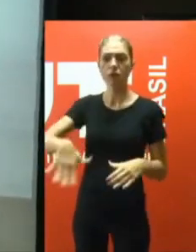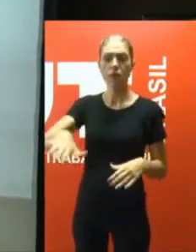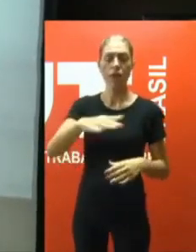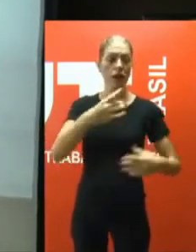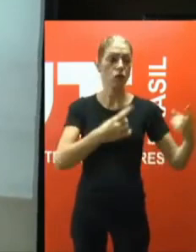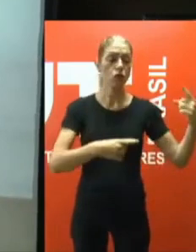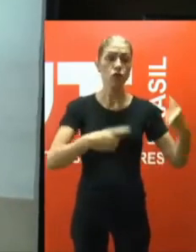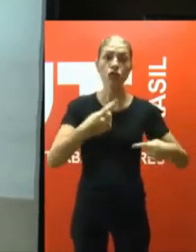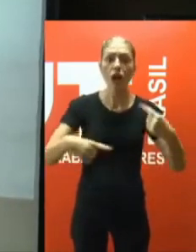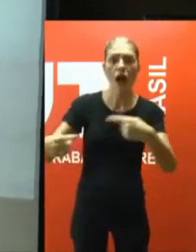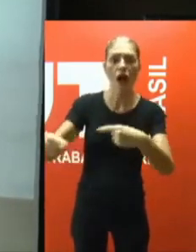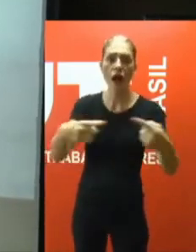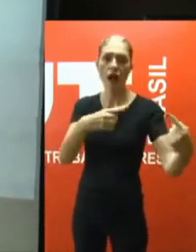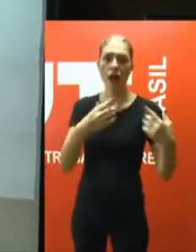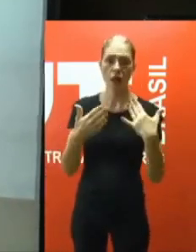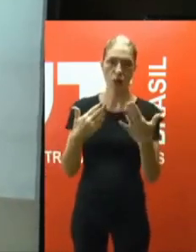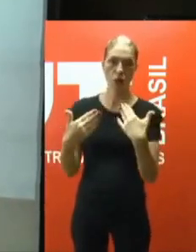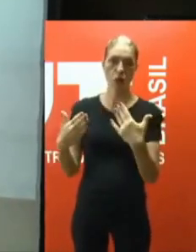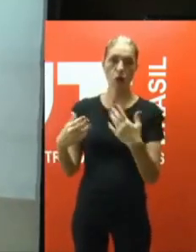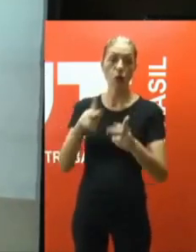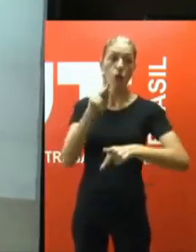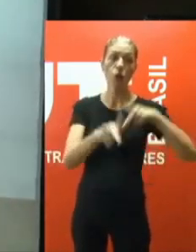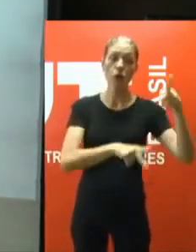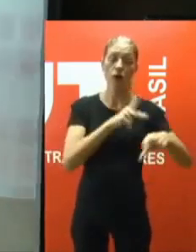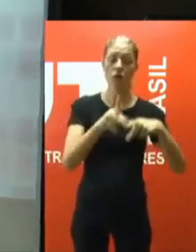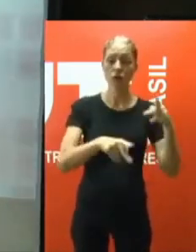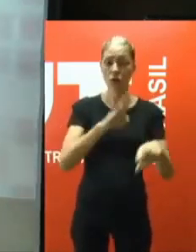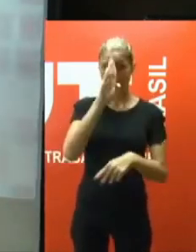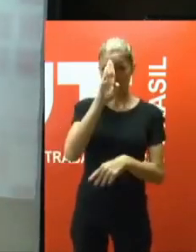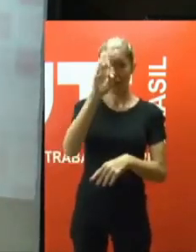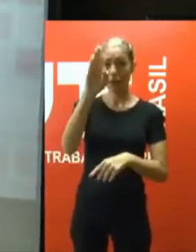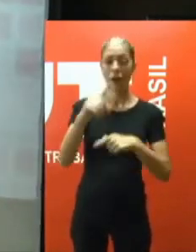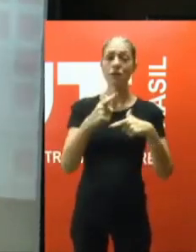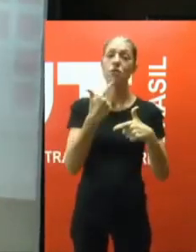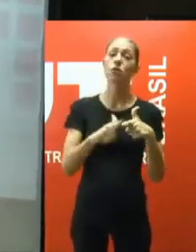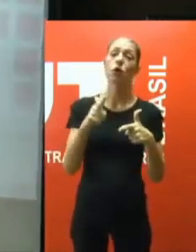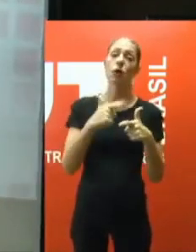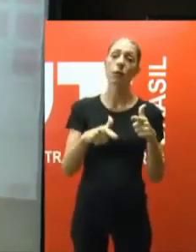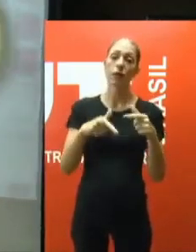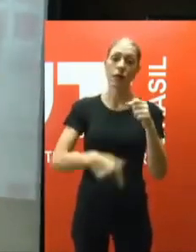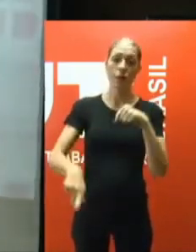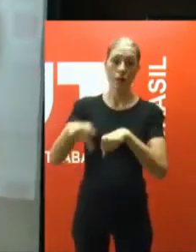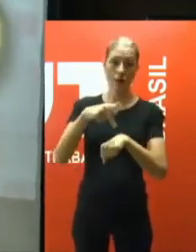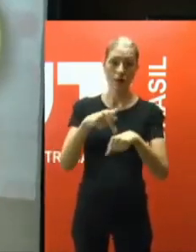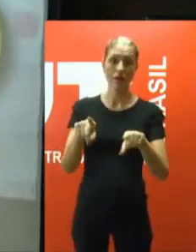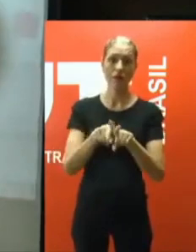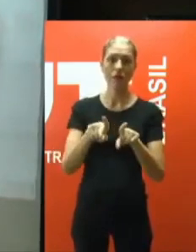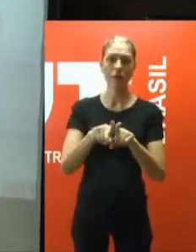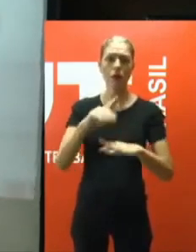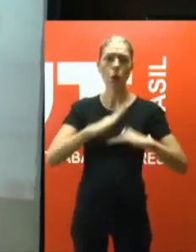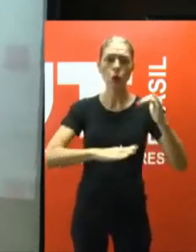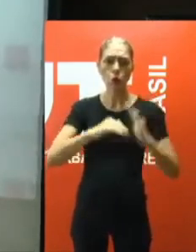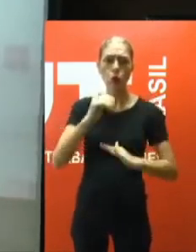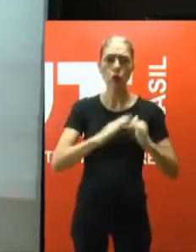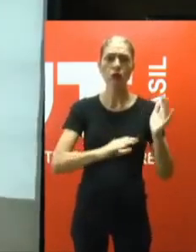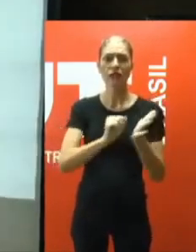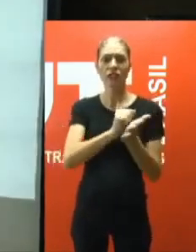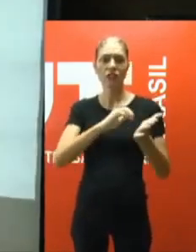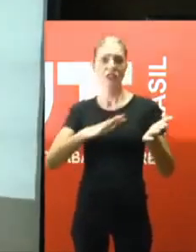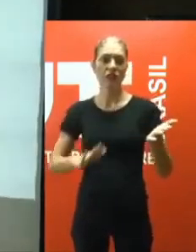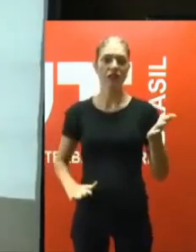a população sobre os principais problemas do país e de construção de atividades